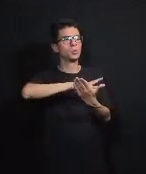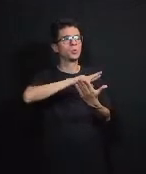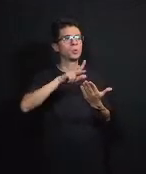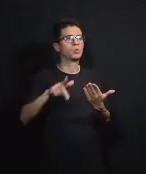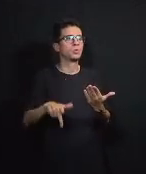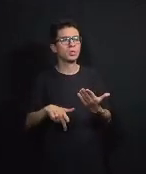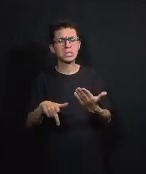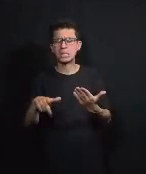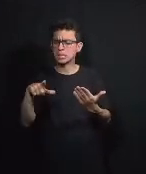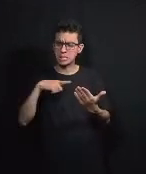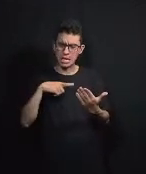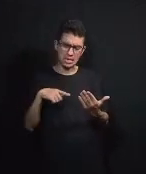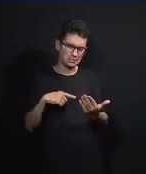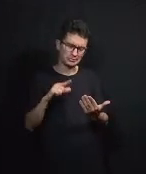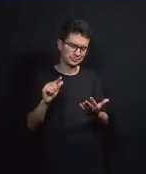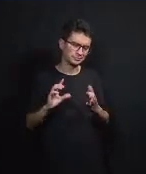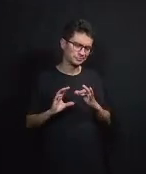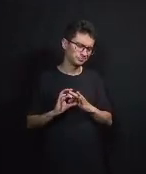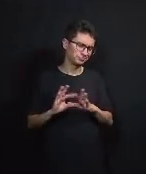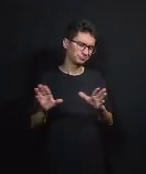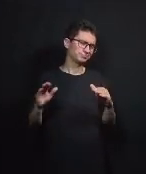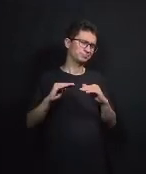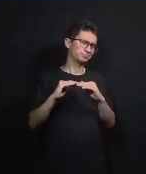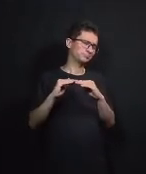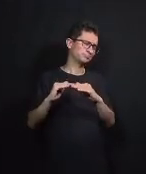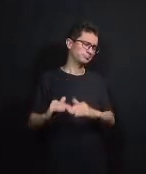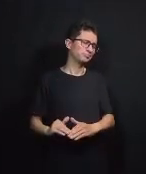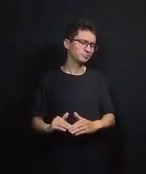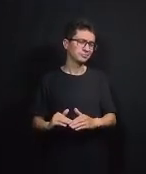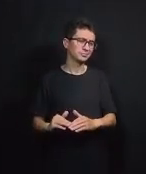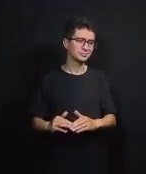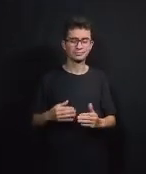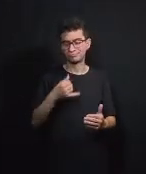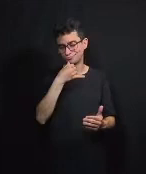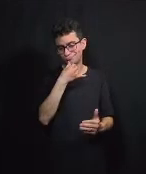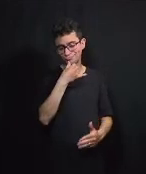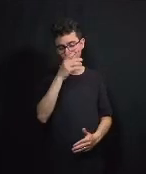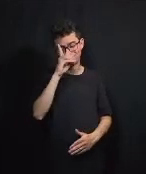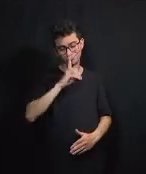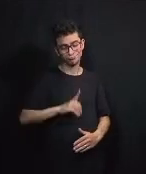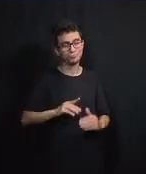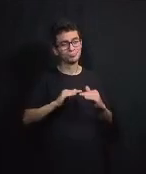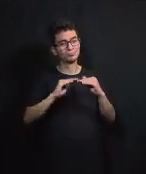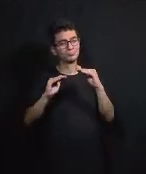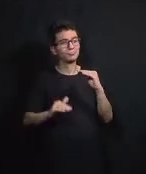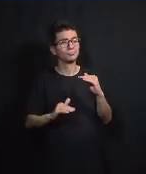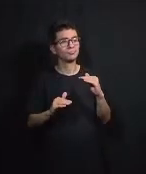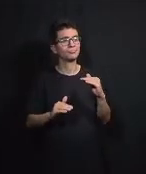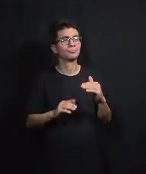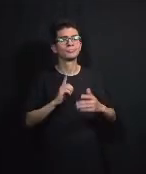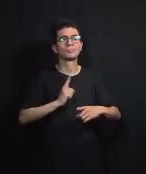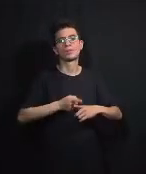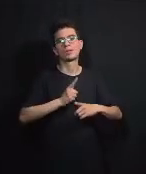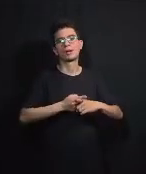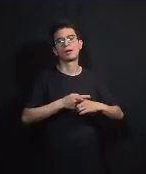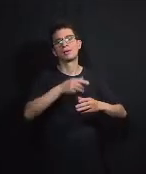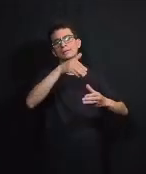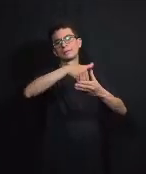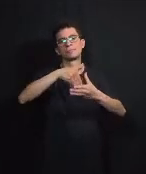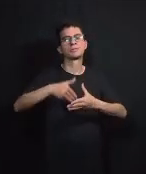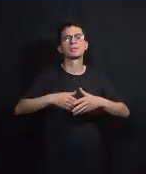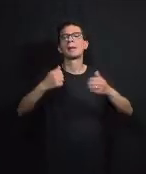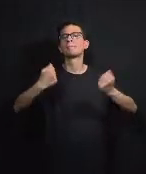deixam menos deprimidos, digamos assim, diante de um quadro em que a democracia precisa